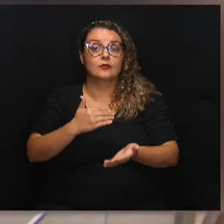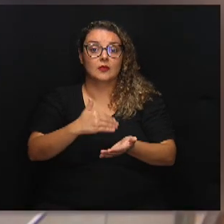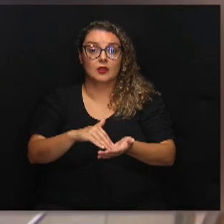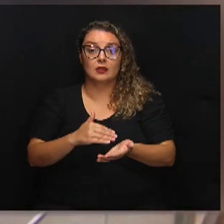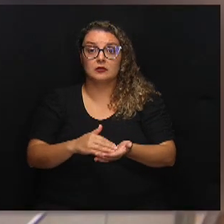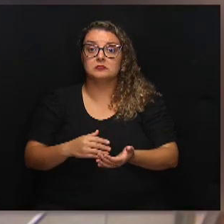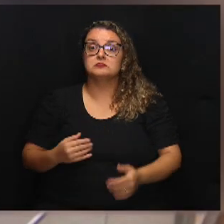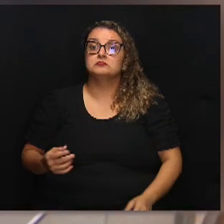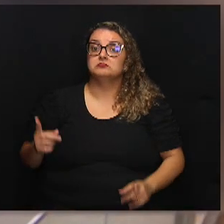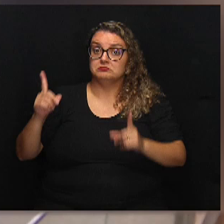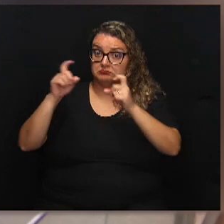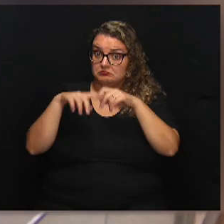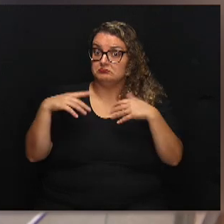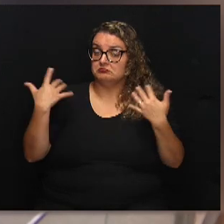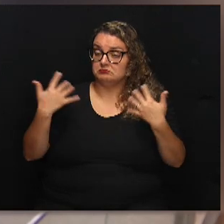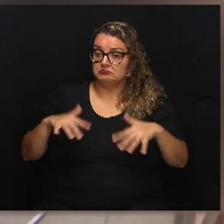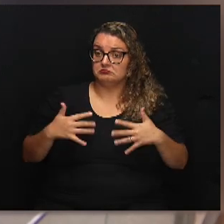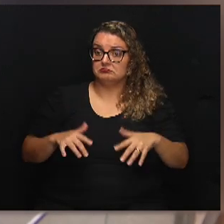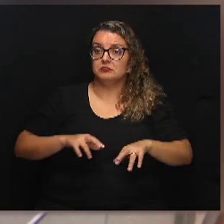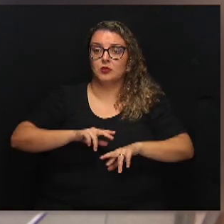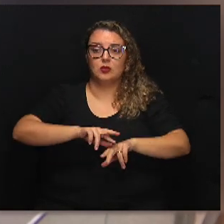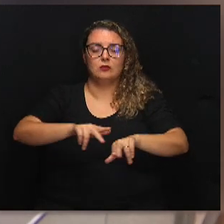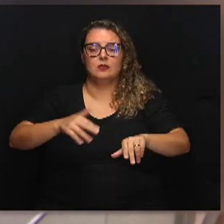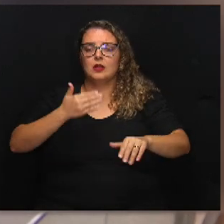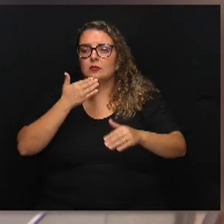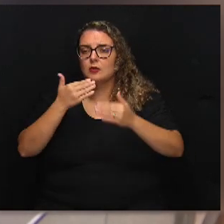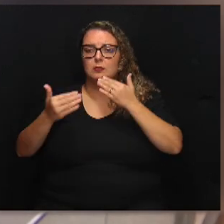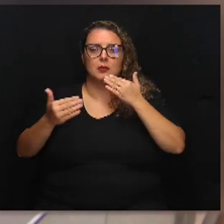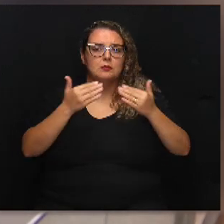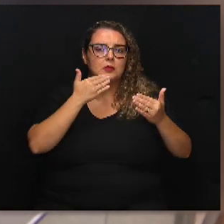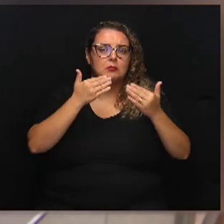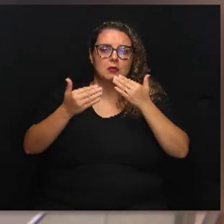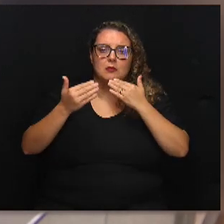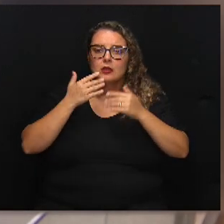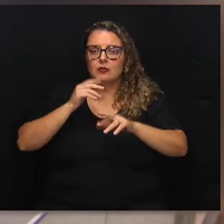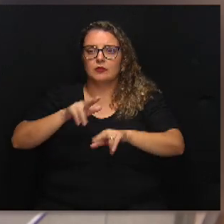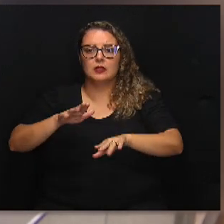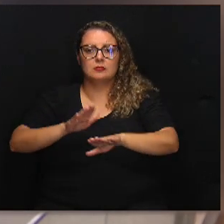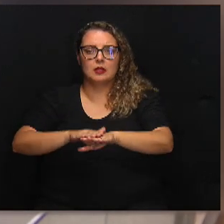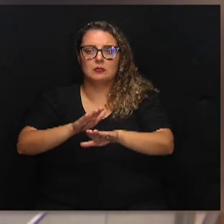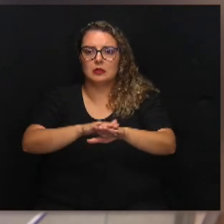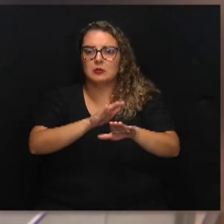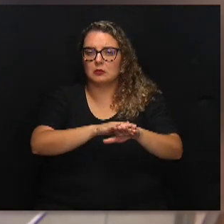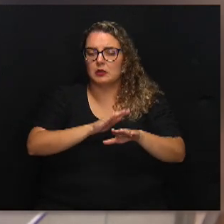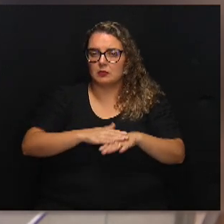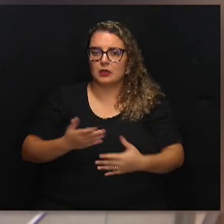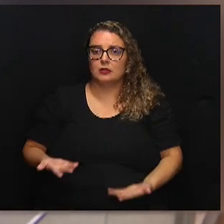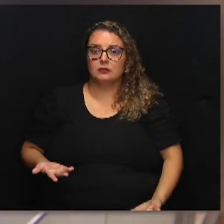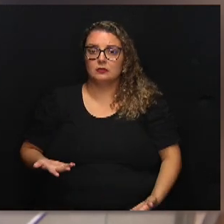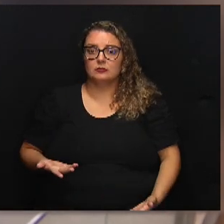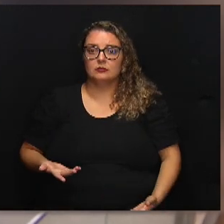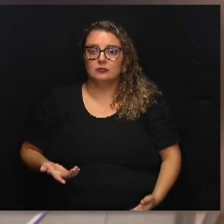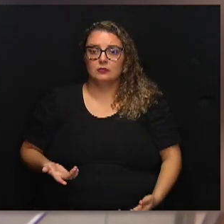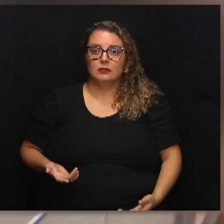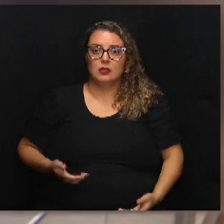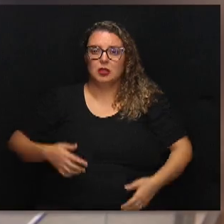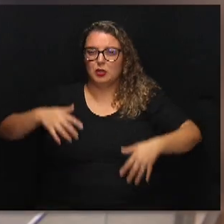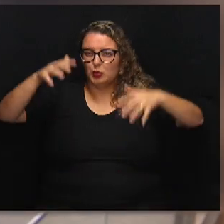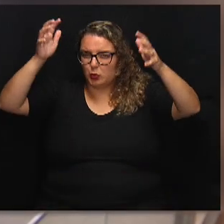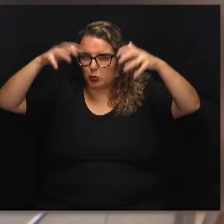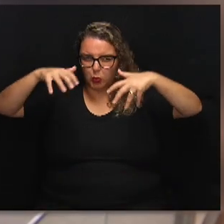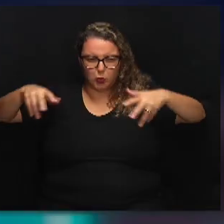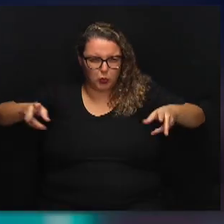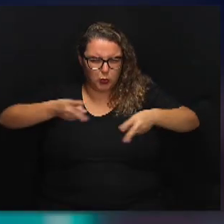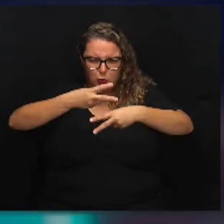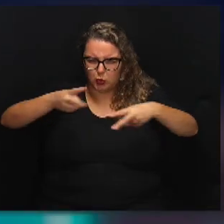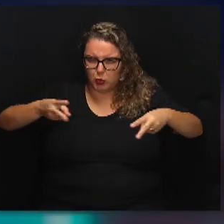extremamente complexa, com inúmeras demandas, com inúmeras atividades, chuvas torrenciais, ventos fortes,